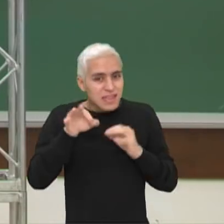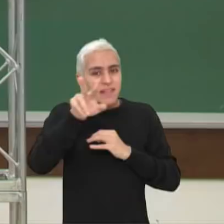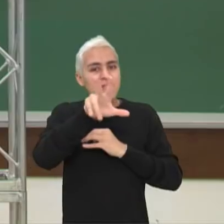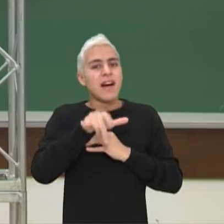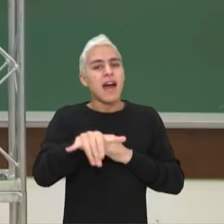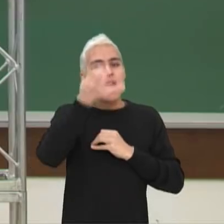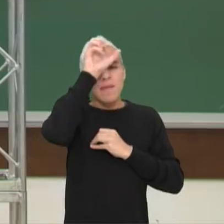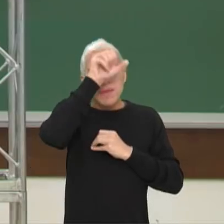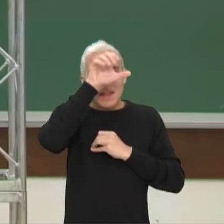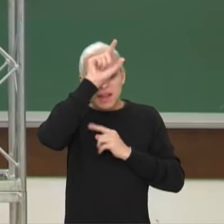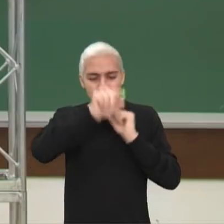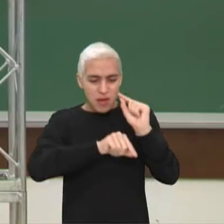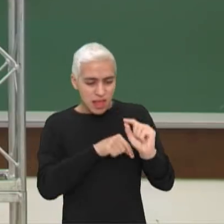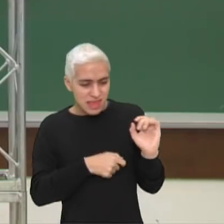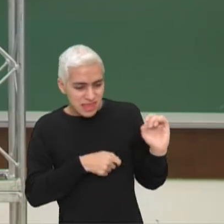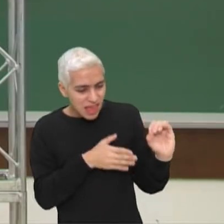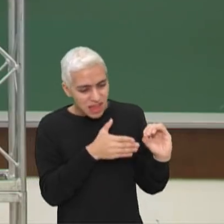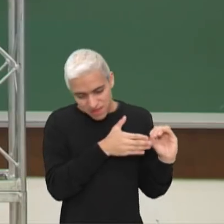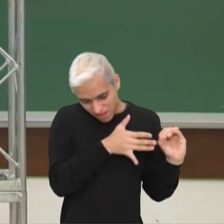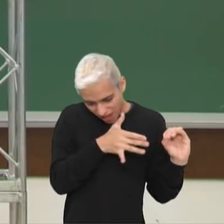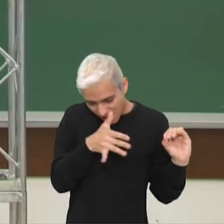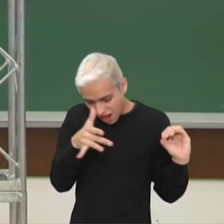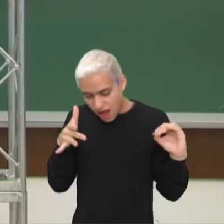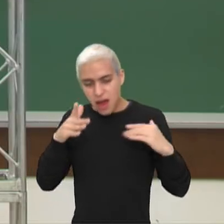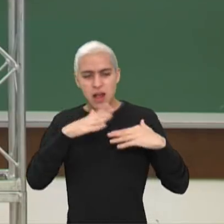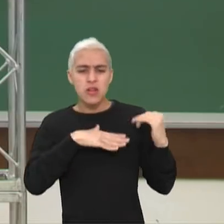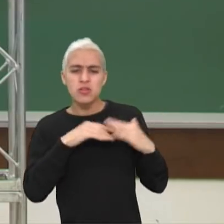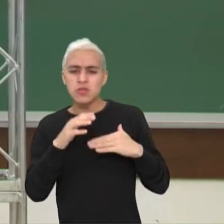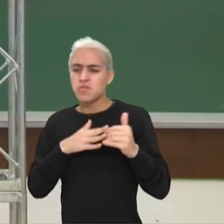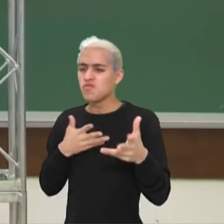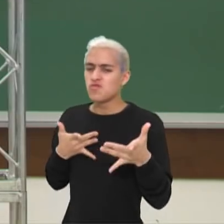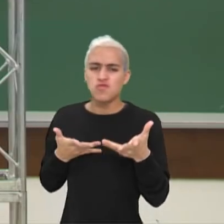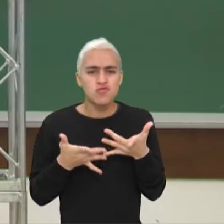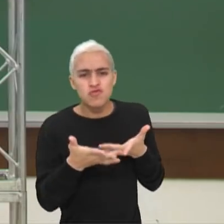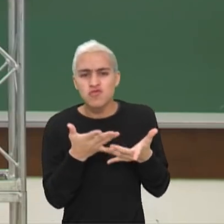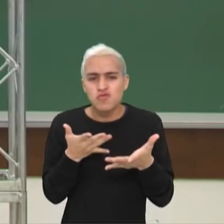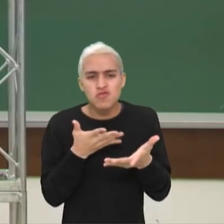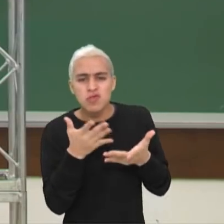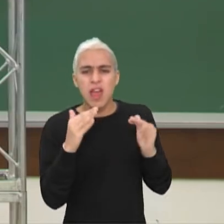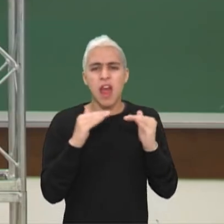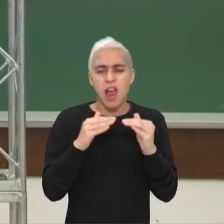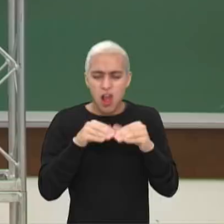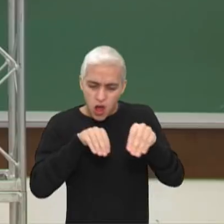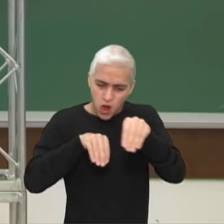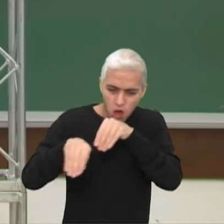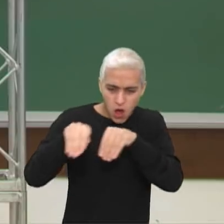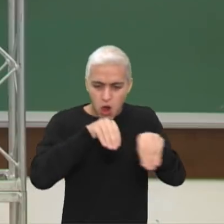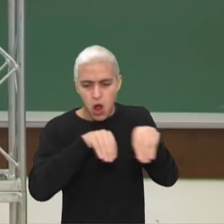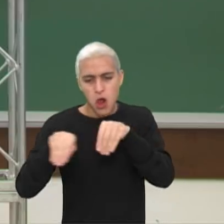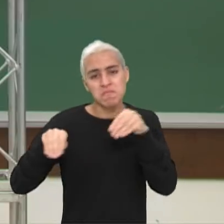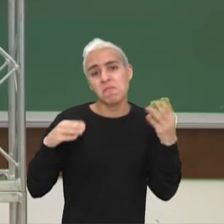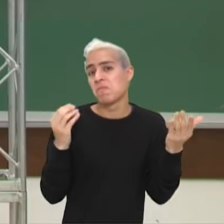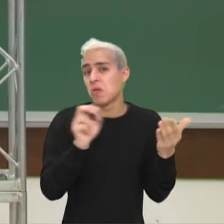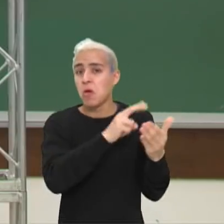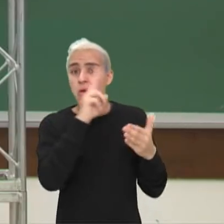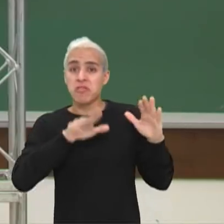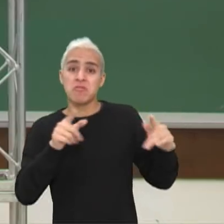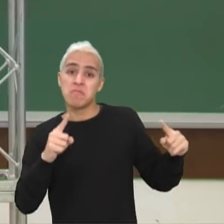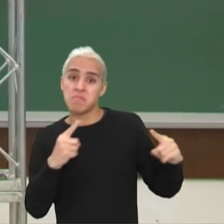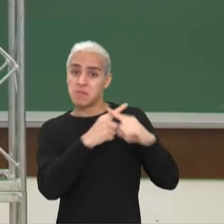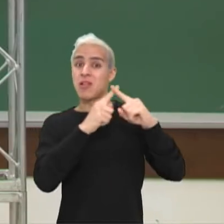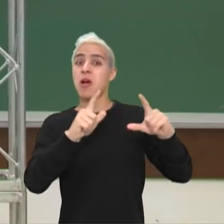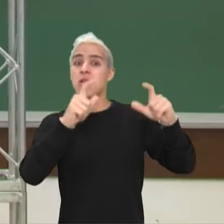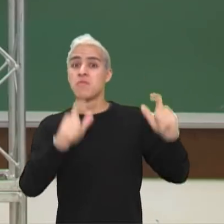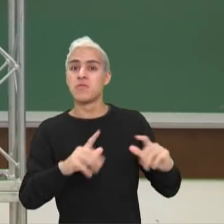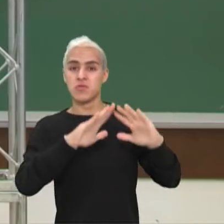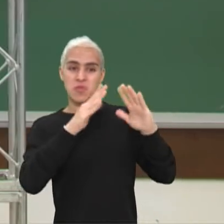aprender desde o ponto zero até você a praticar o jogo aí em casa, até em torneios aí na